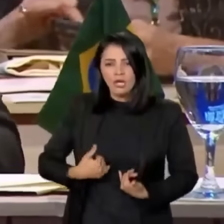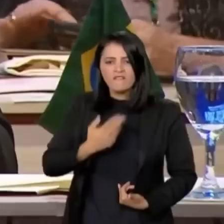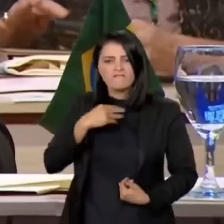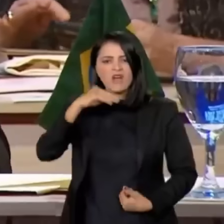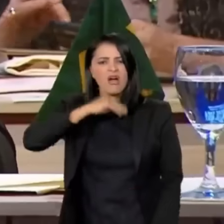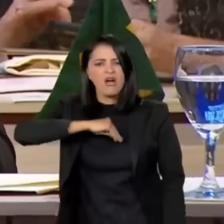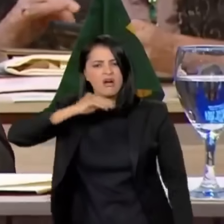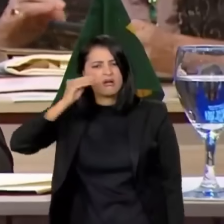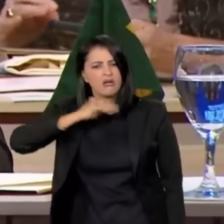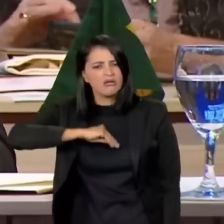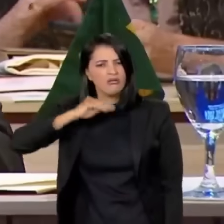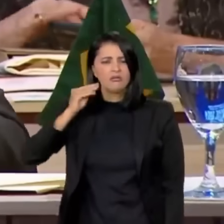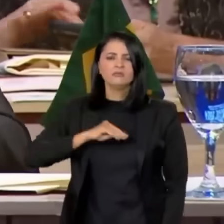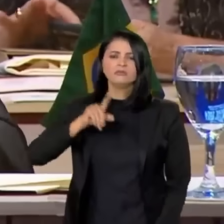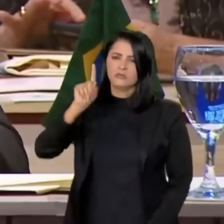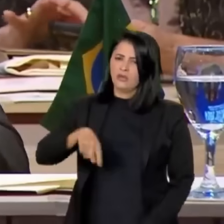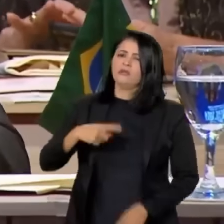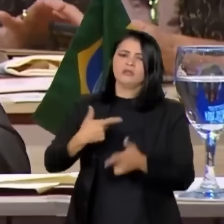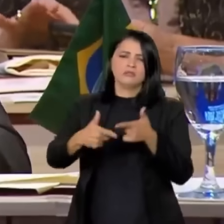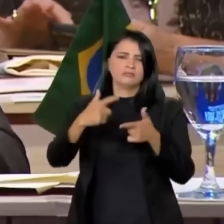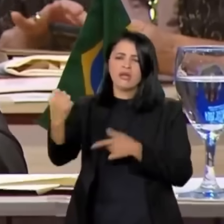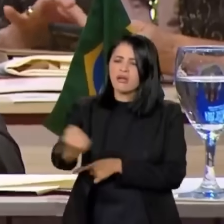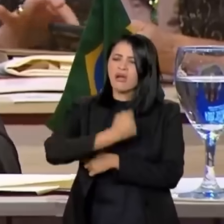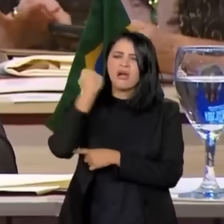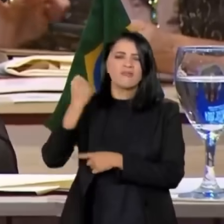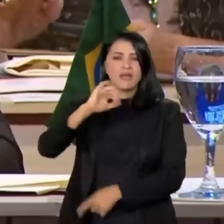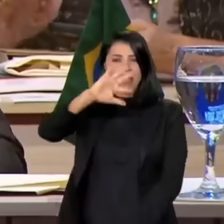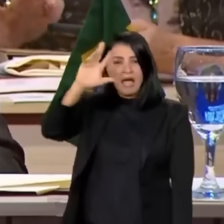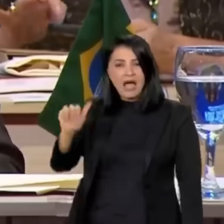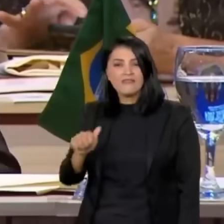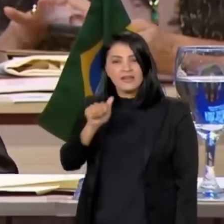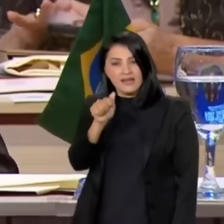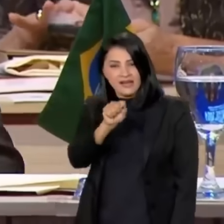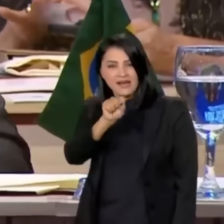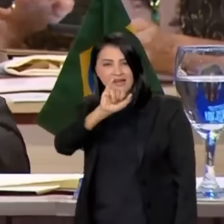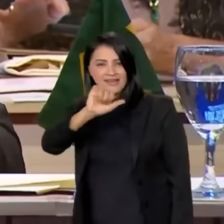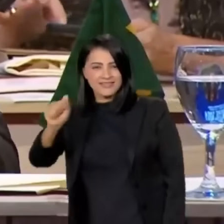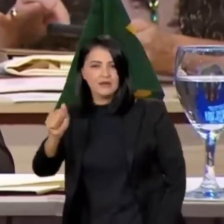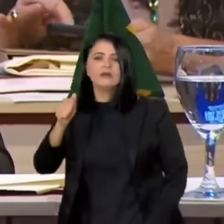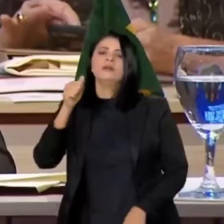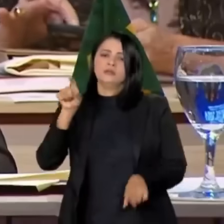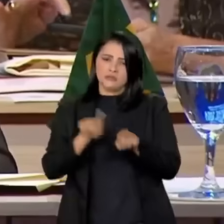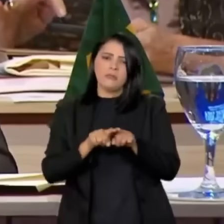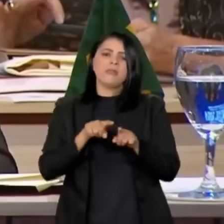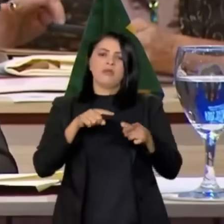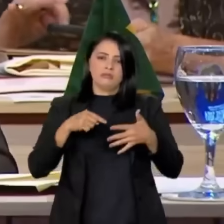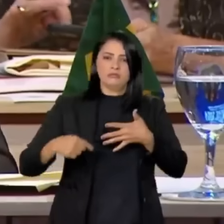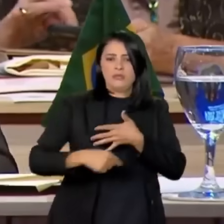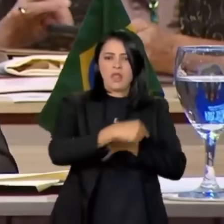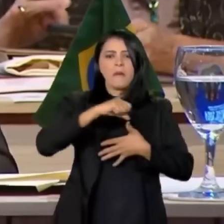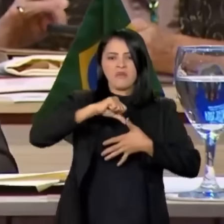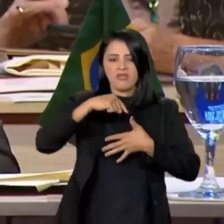problema é especialmente grave na África, na Ásia e também persiste em parte da América